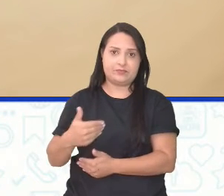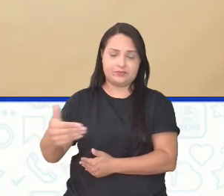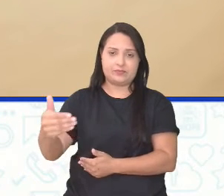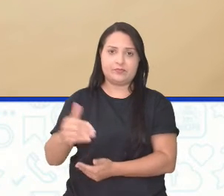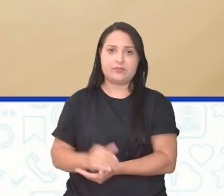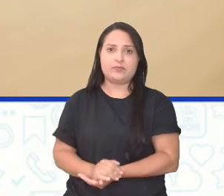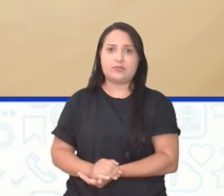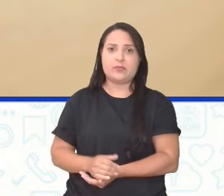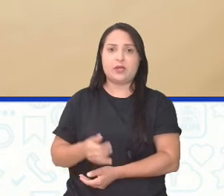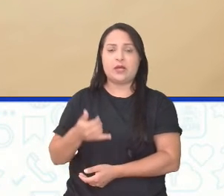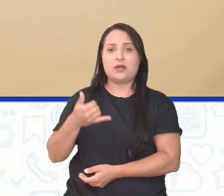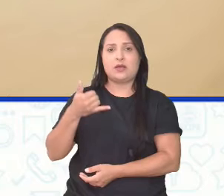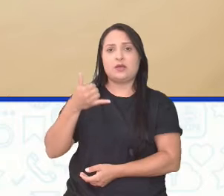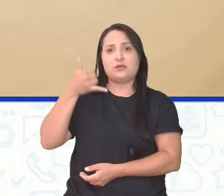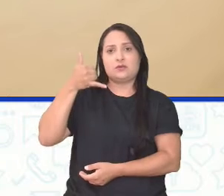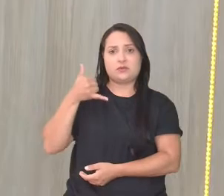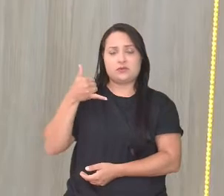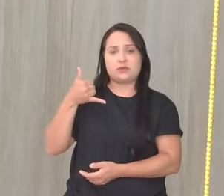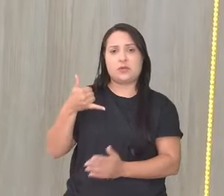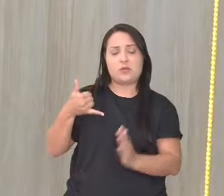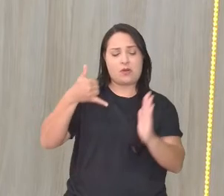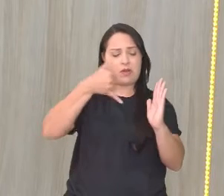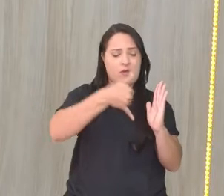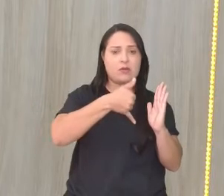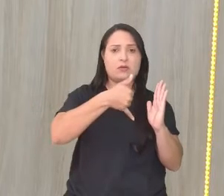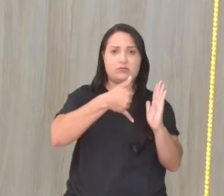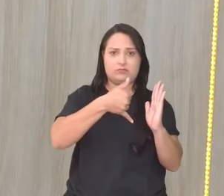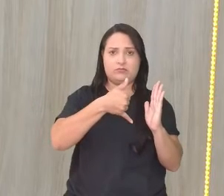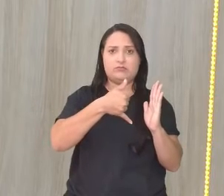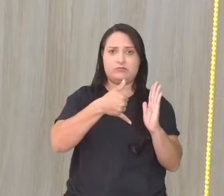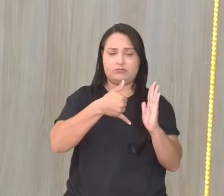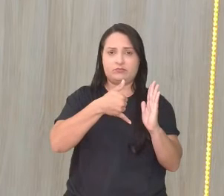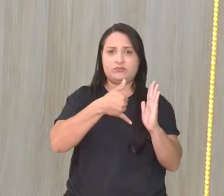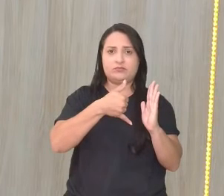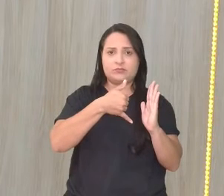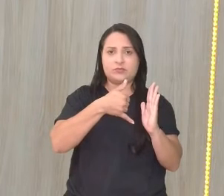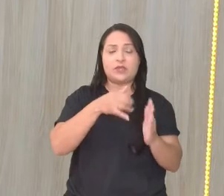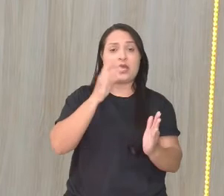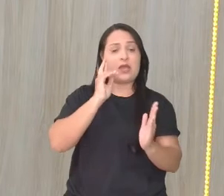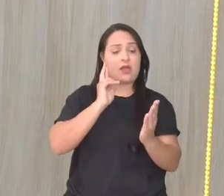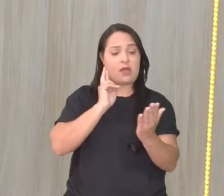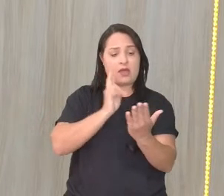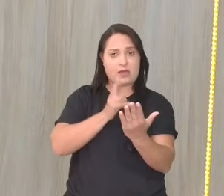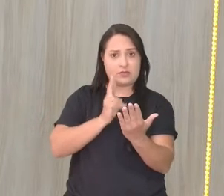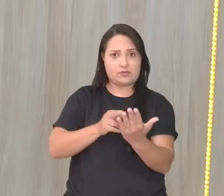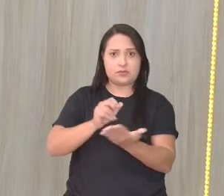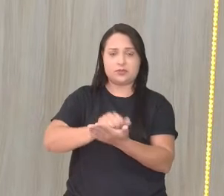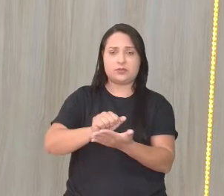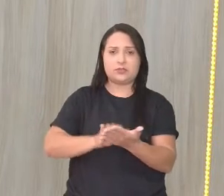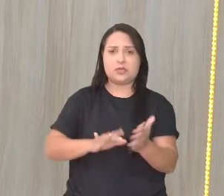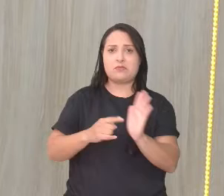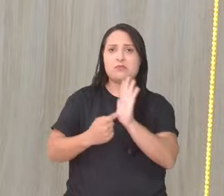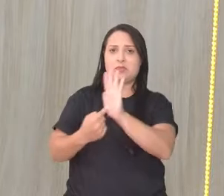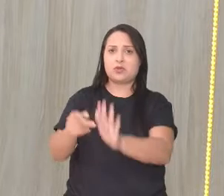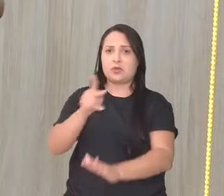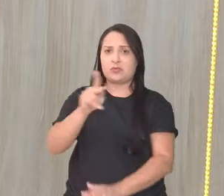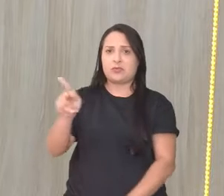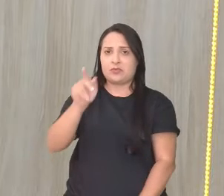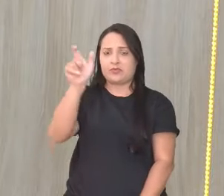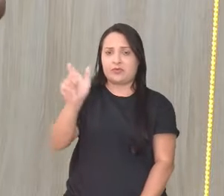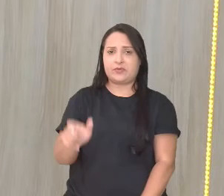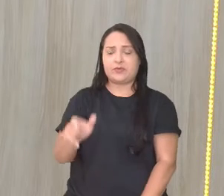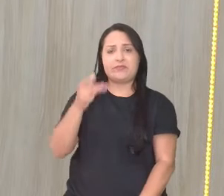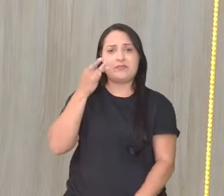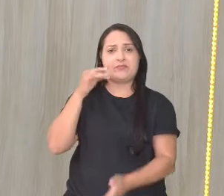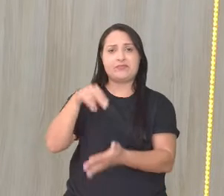aponta a câmera do seu celular para o QR Code, responde o exercício e mostra para ele lá na sua escola regular. E aí